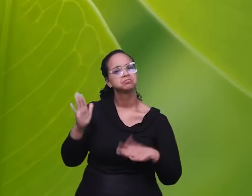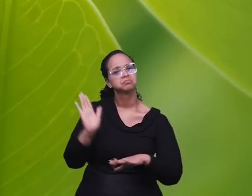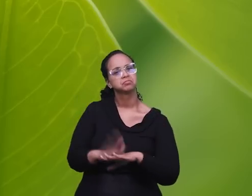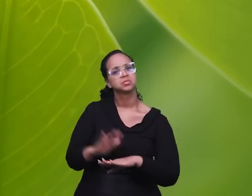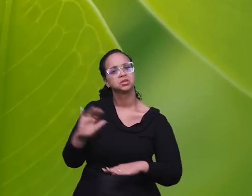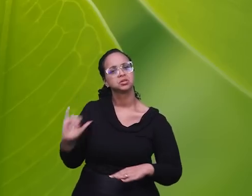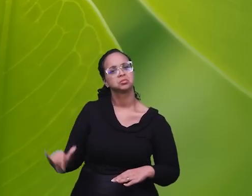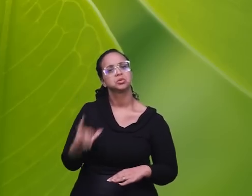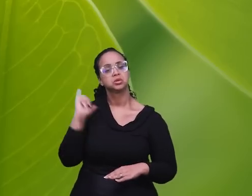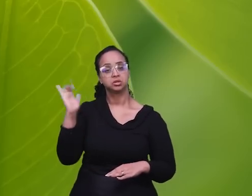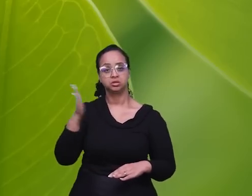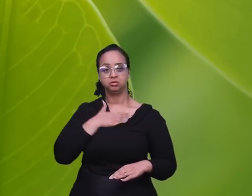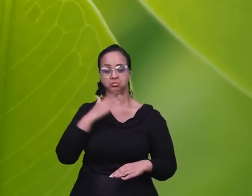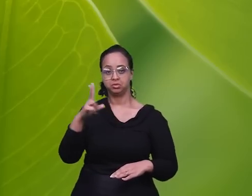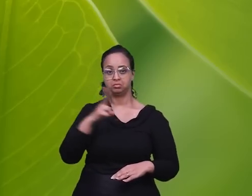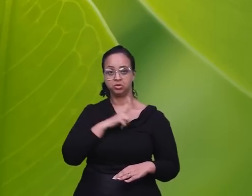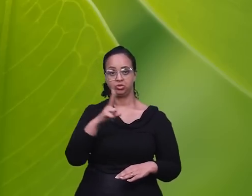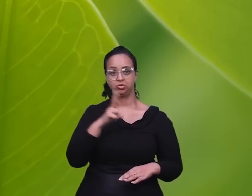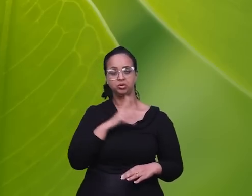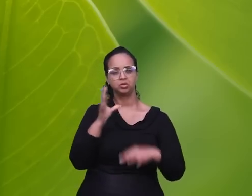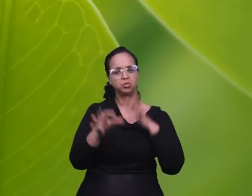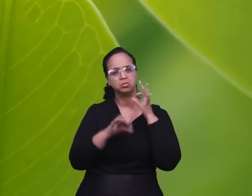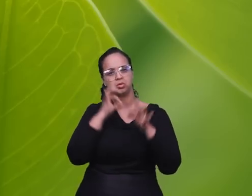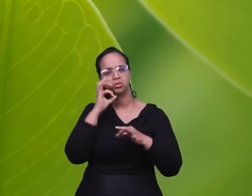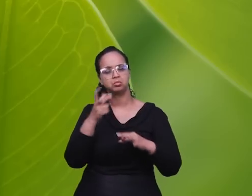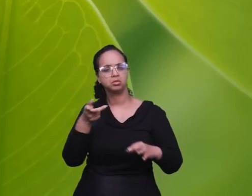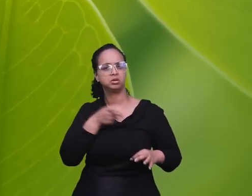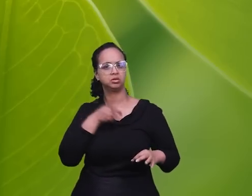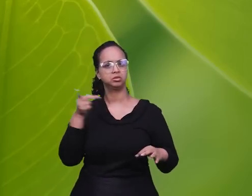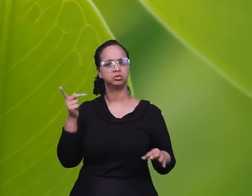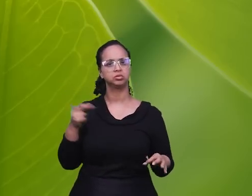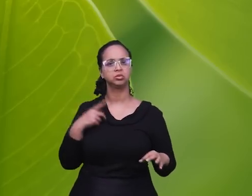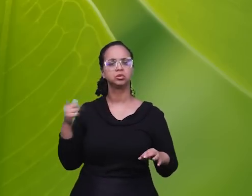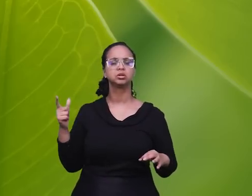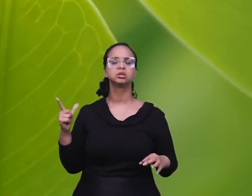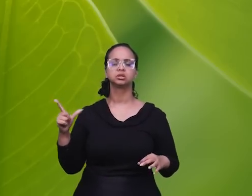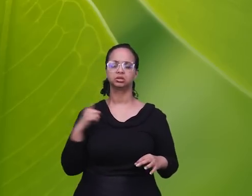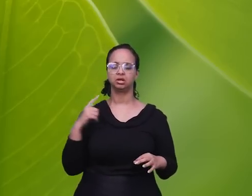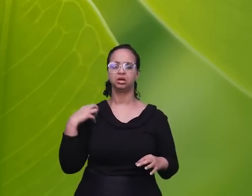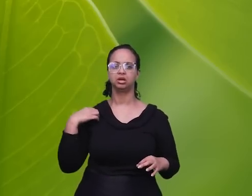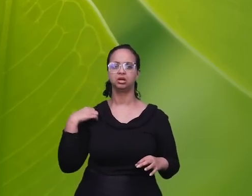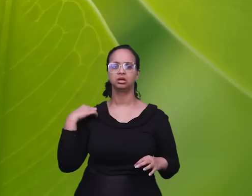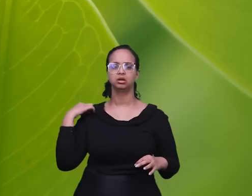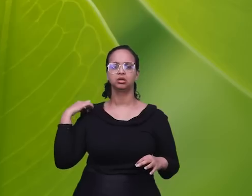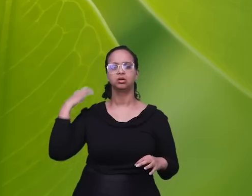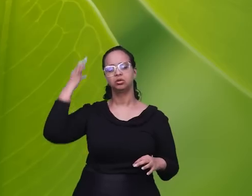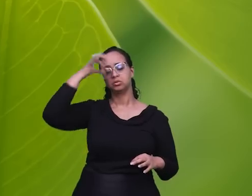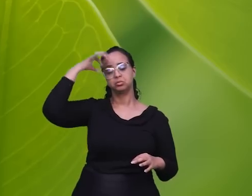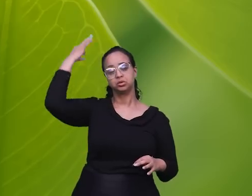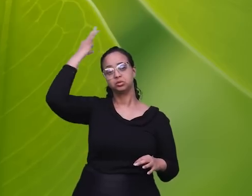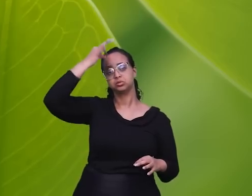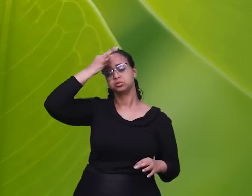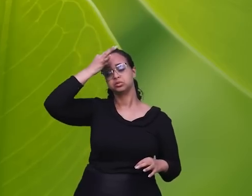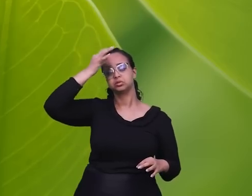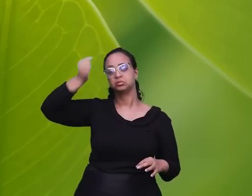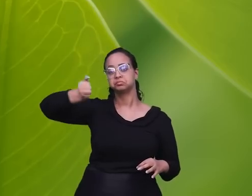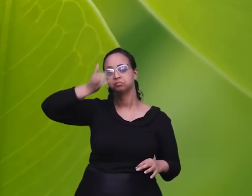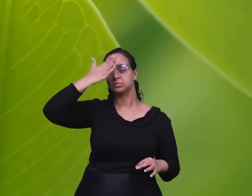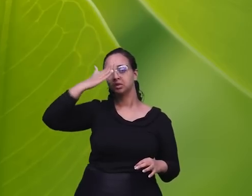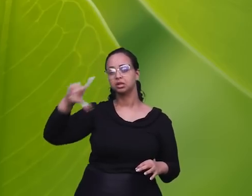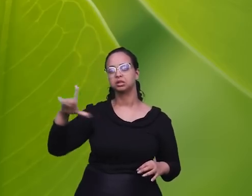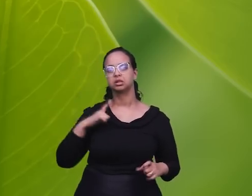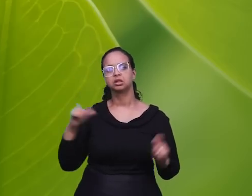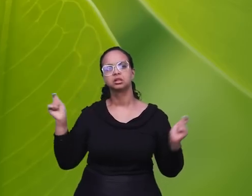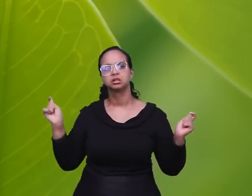Principalmente falo da minha, porque sempre o comentário dos pastores, aquilo que o Espírito Santo os inspira a falar no programa tem